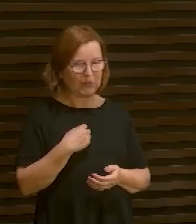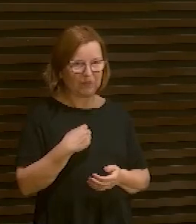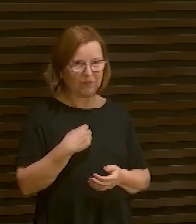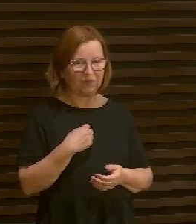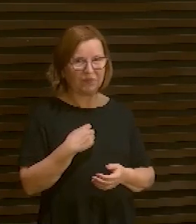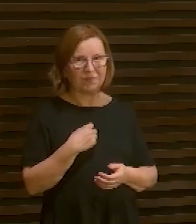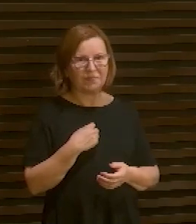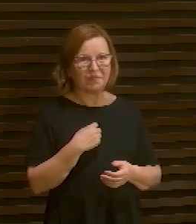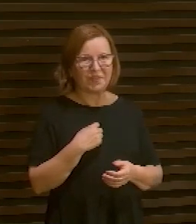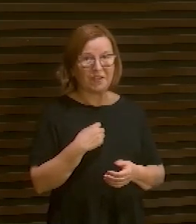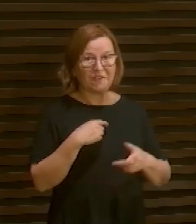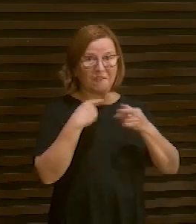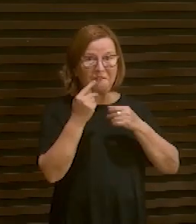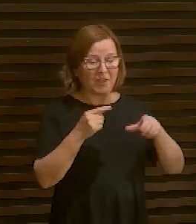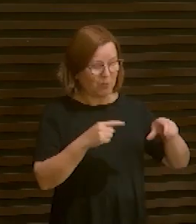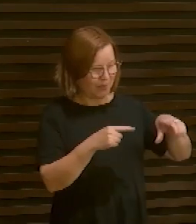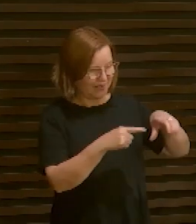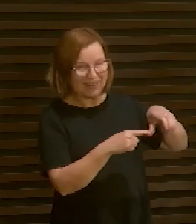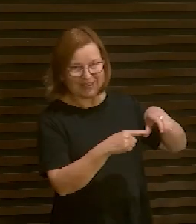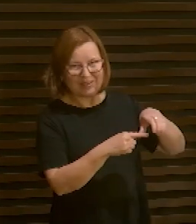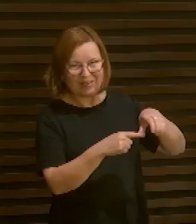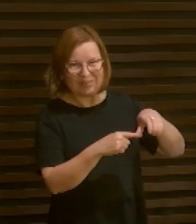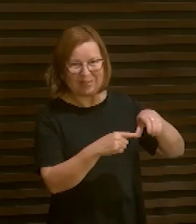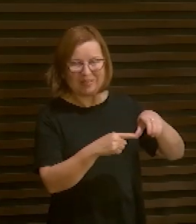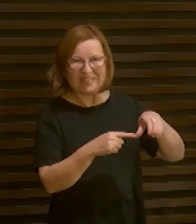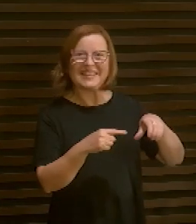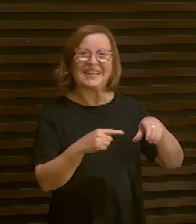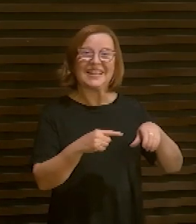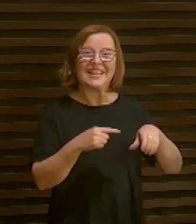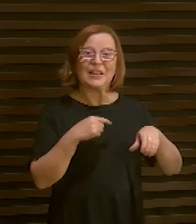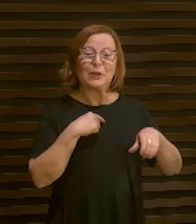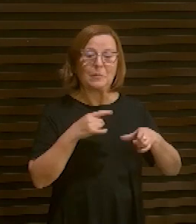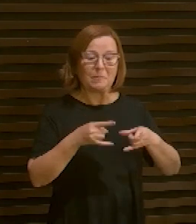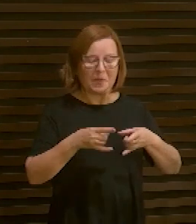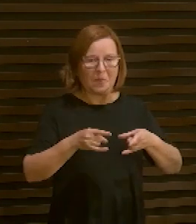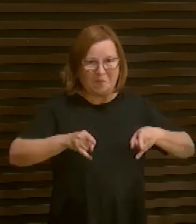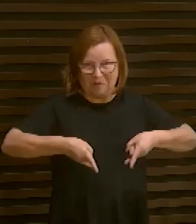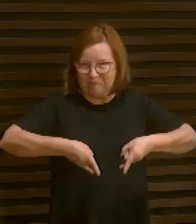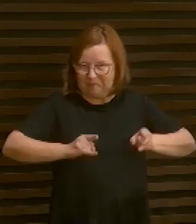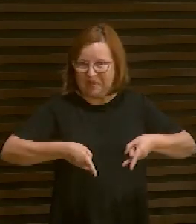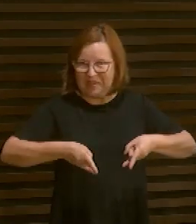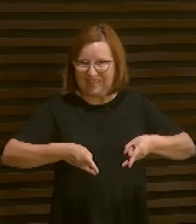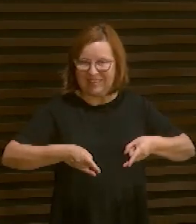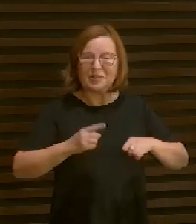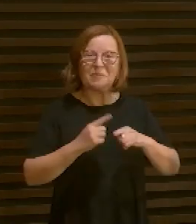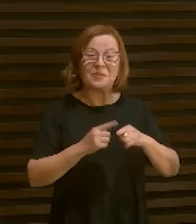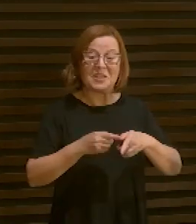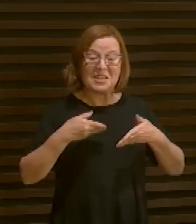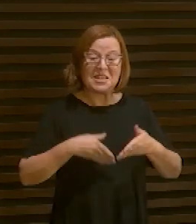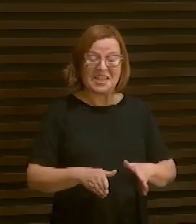o meu berço. Foi de lá que eu surgi em novidade de vida. Por